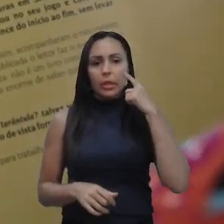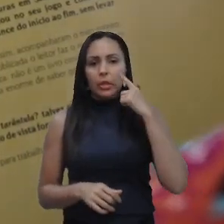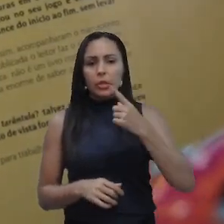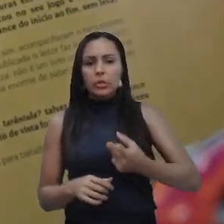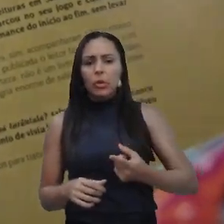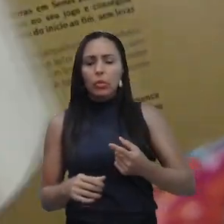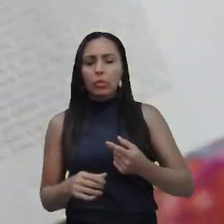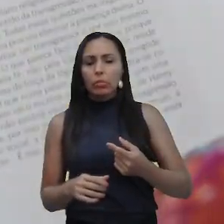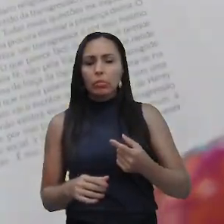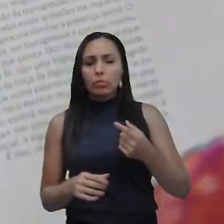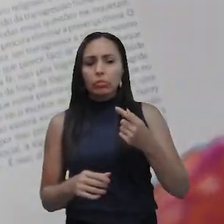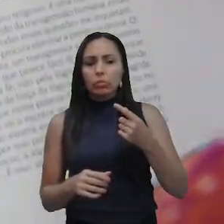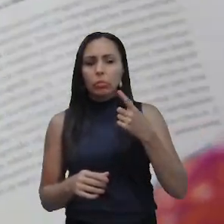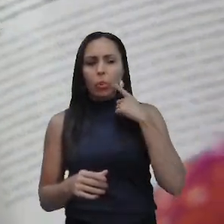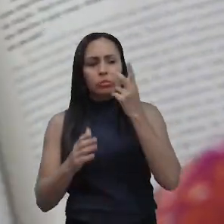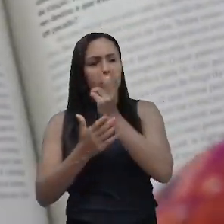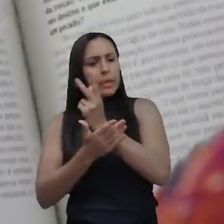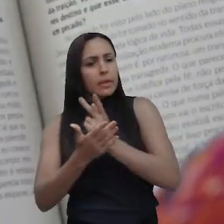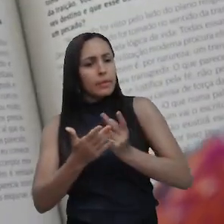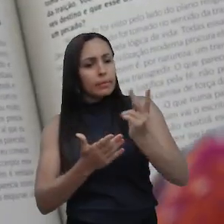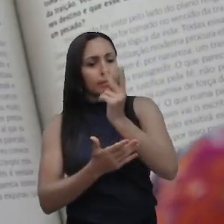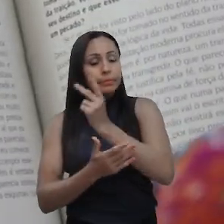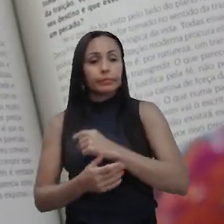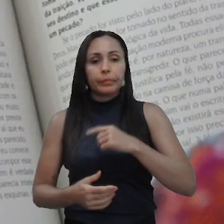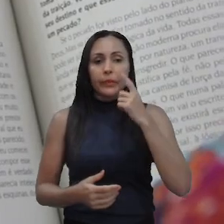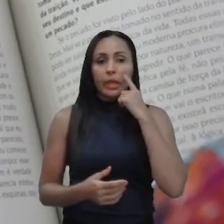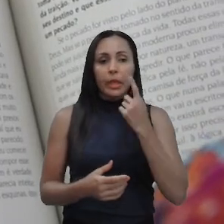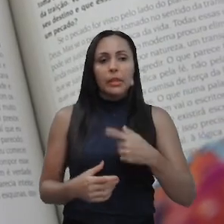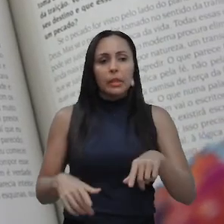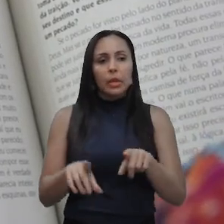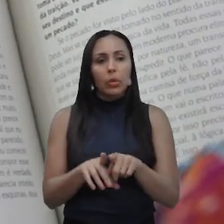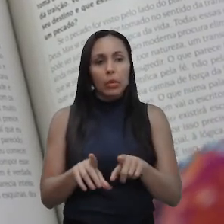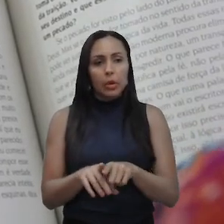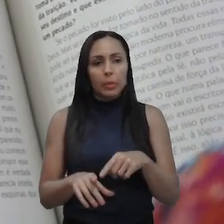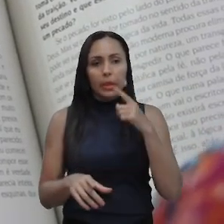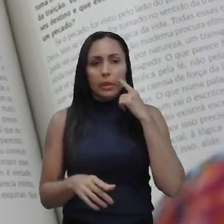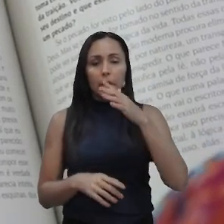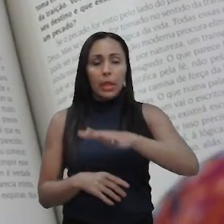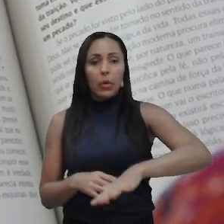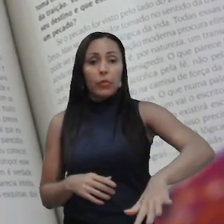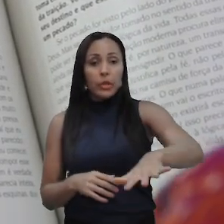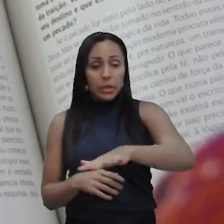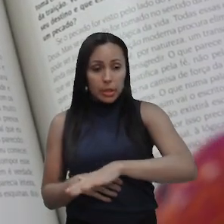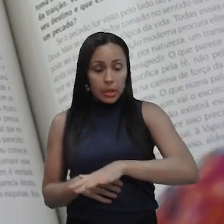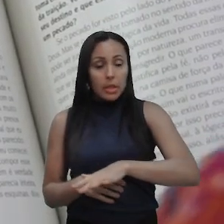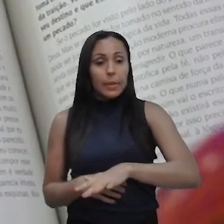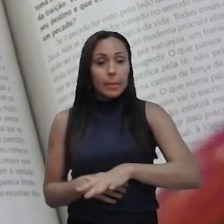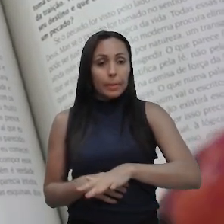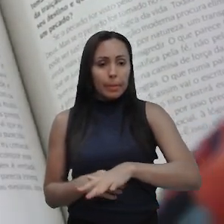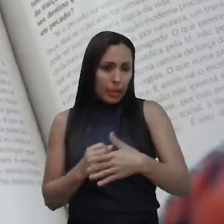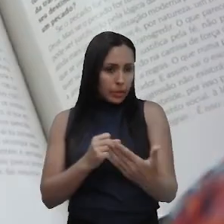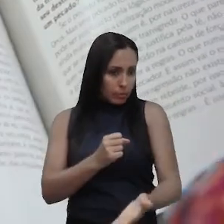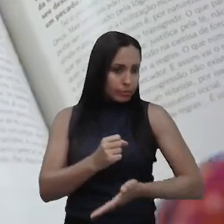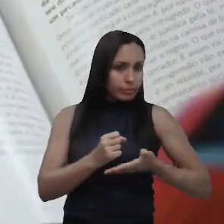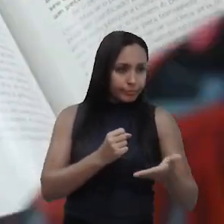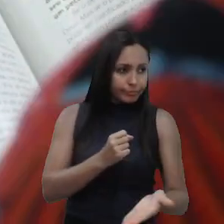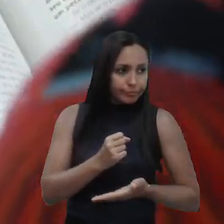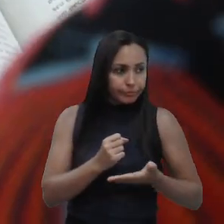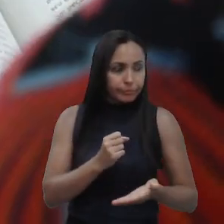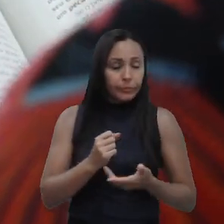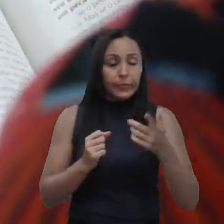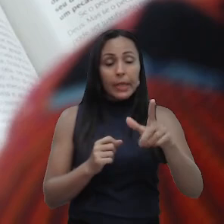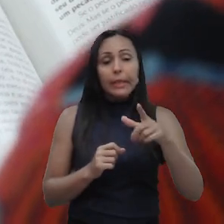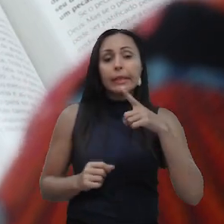retangular, com muita margem. Então, veja, o grid retangular, que é um grid básico, ele